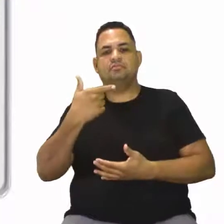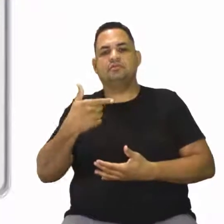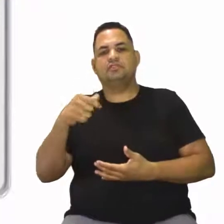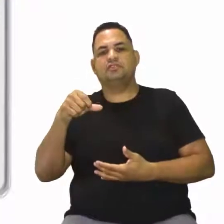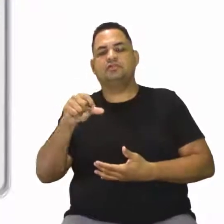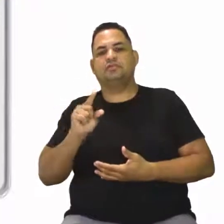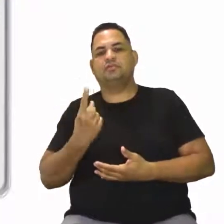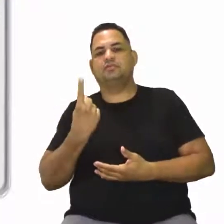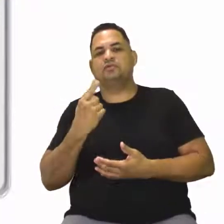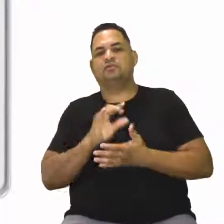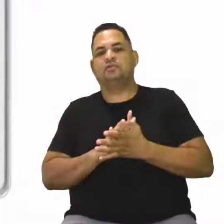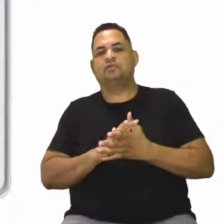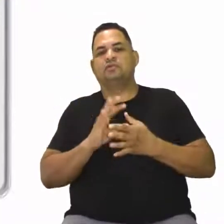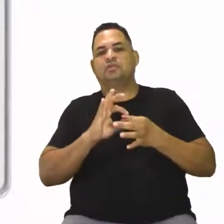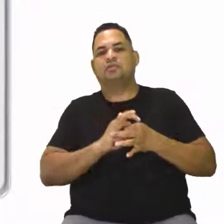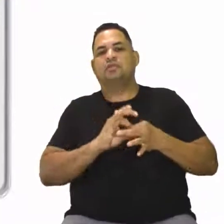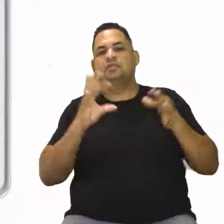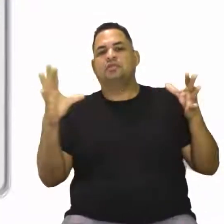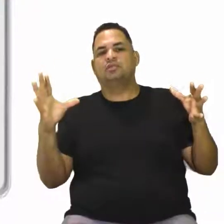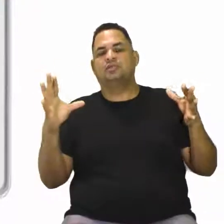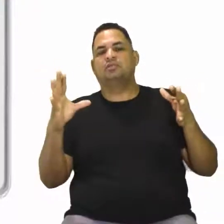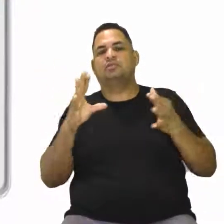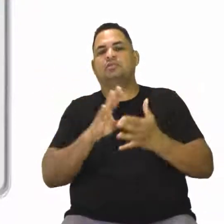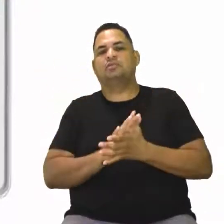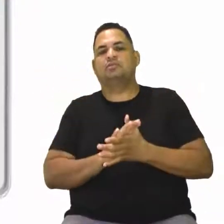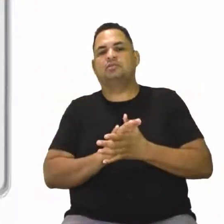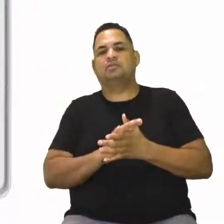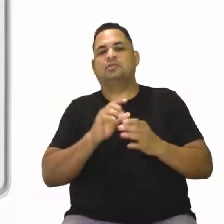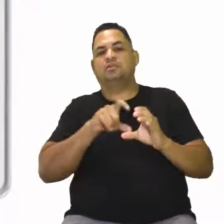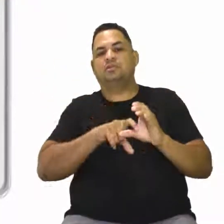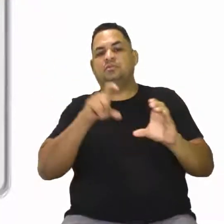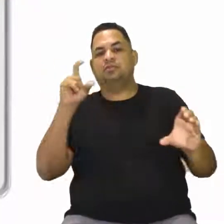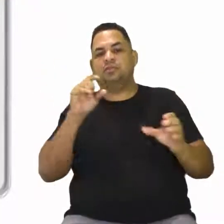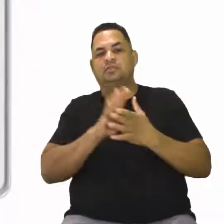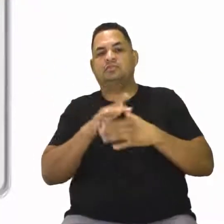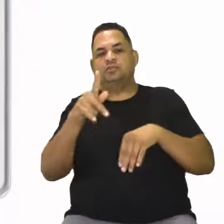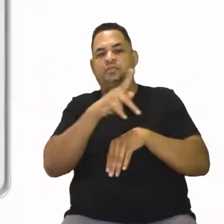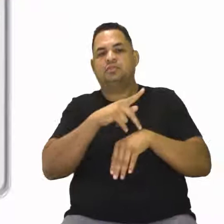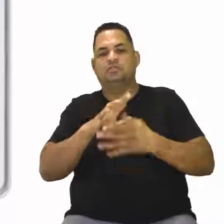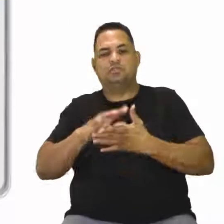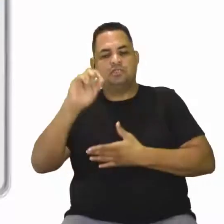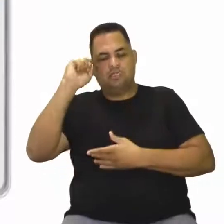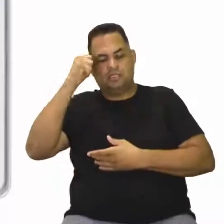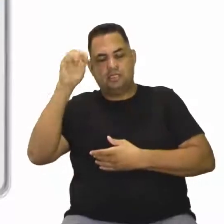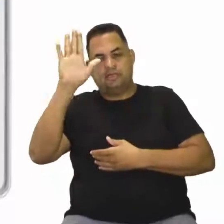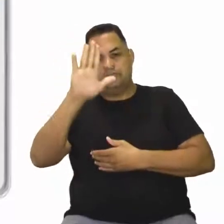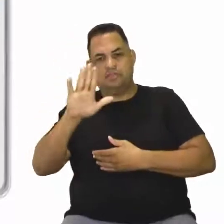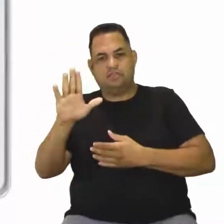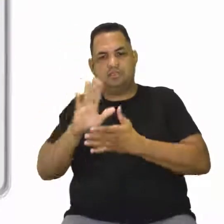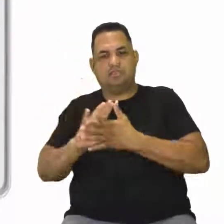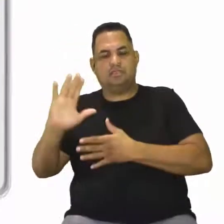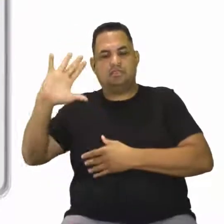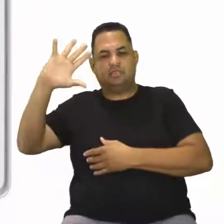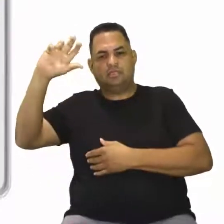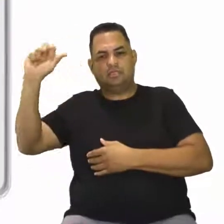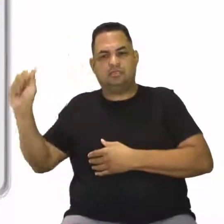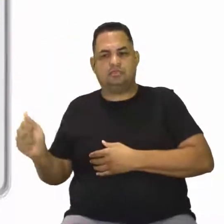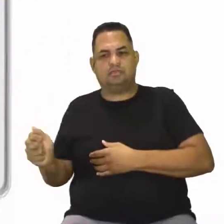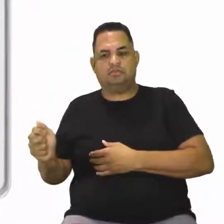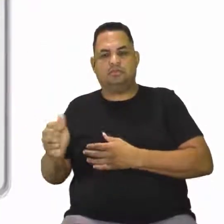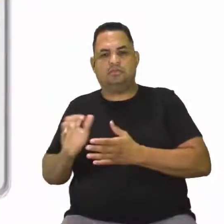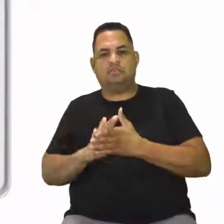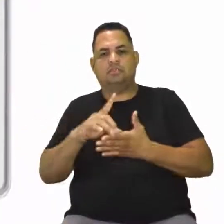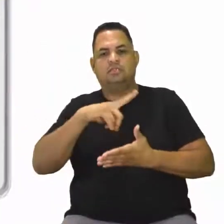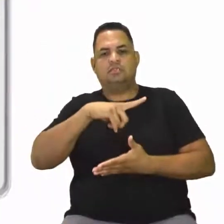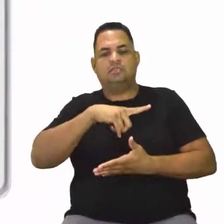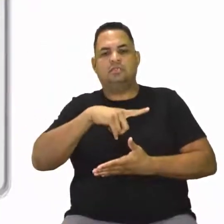29.1, a independência dos países da América, da África e da Ásia, parte 1. Bom, e aí